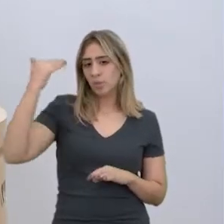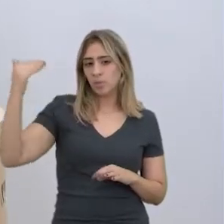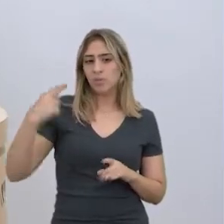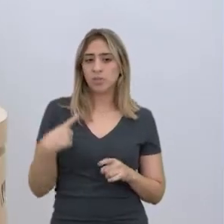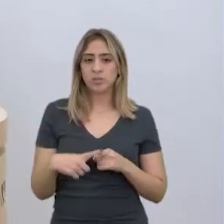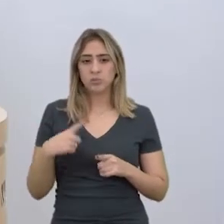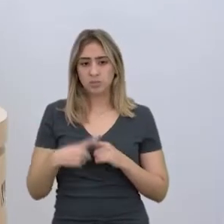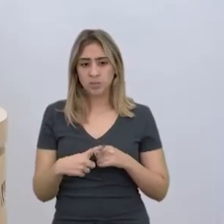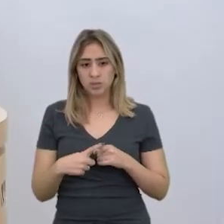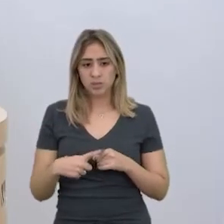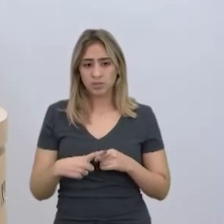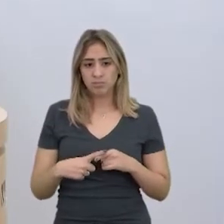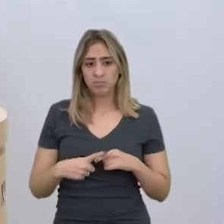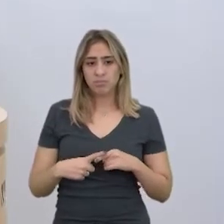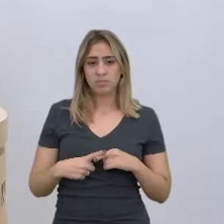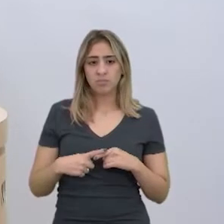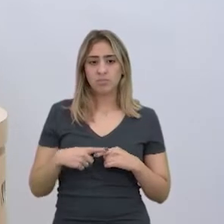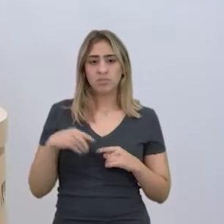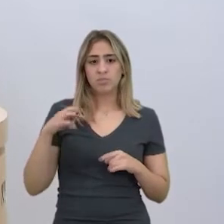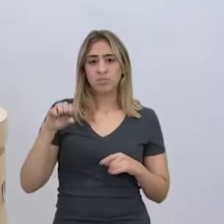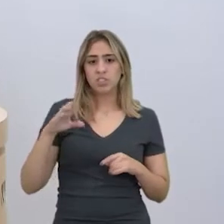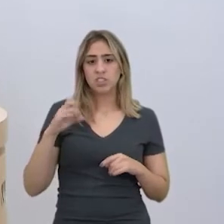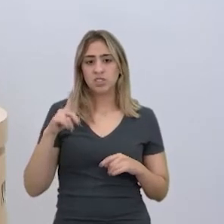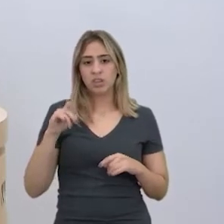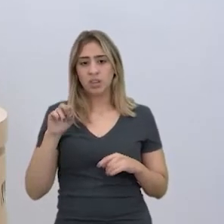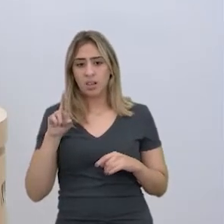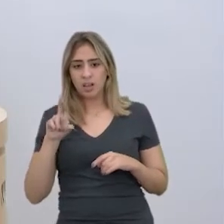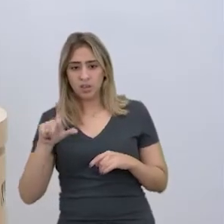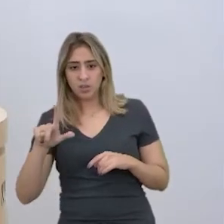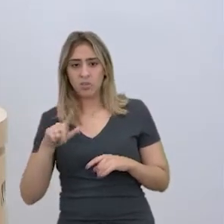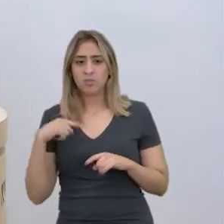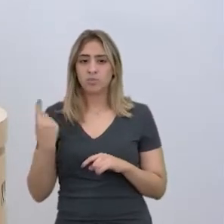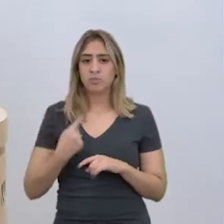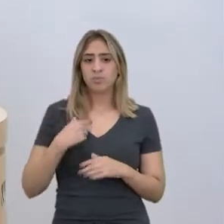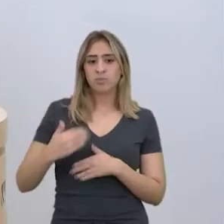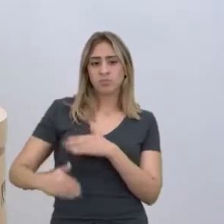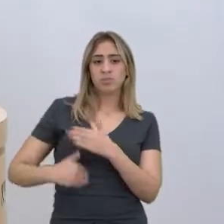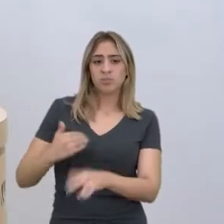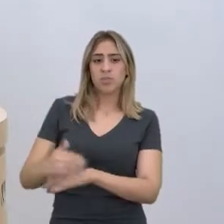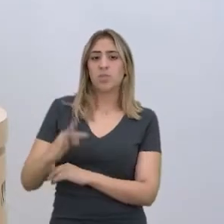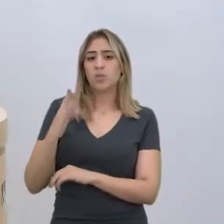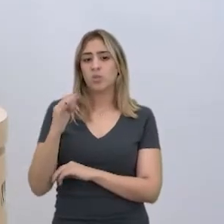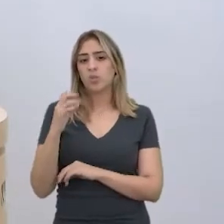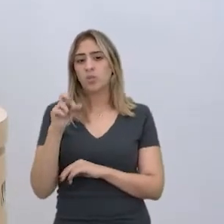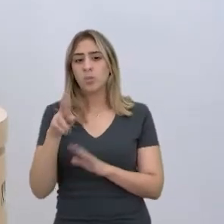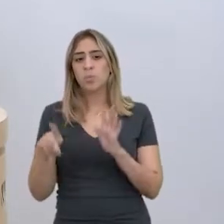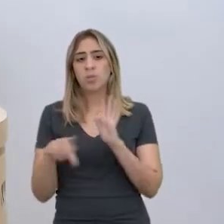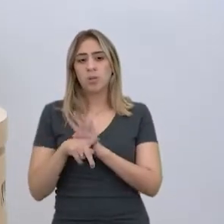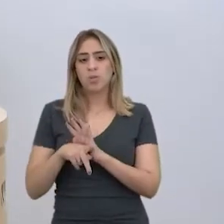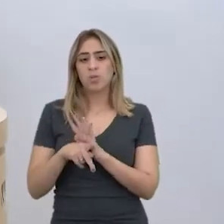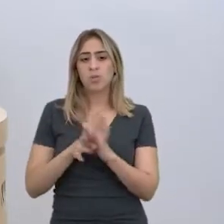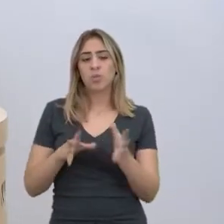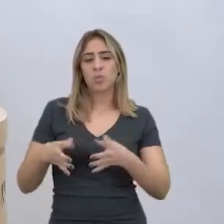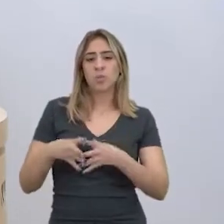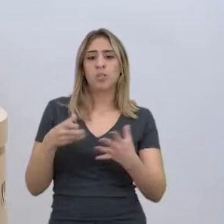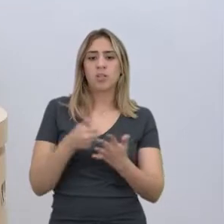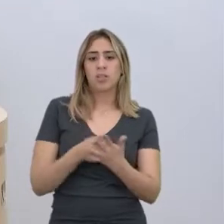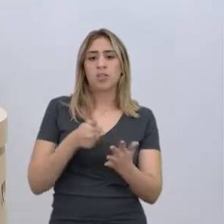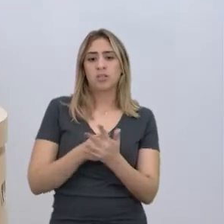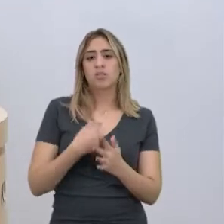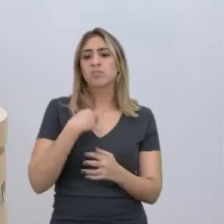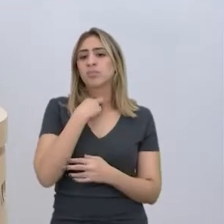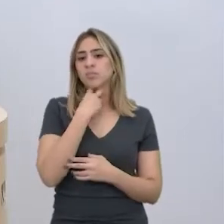porque tem muito merchandising, tem muitas coisas que foram, né, gerando em torno do próprio filme Clube da Luta. Vou tomar uma água, minha garganta